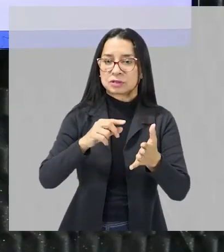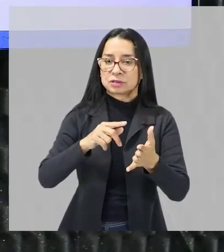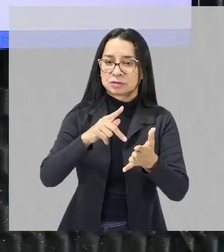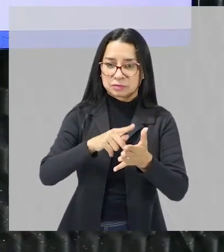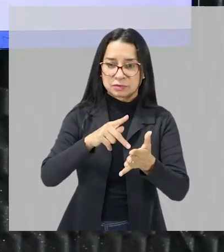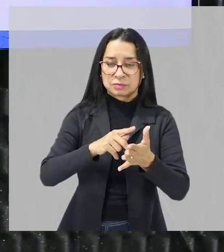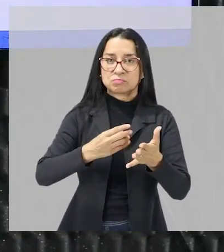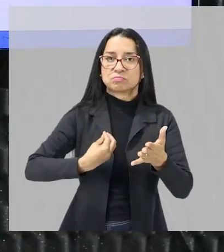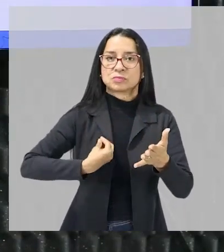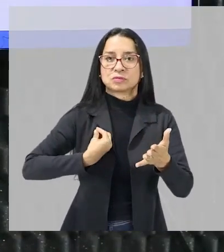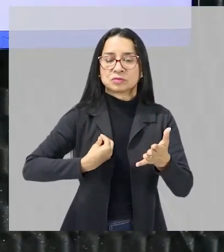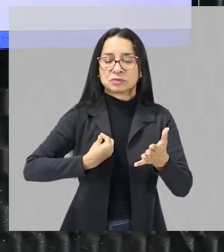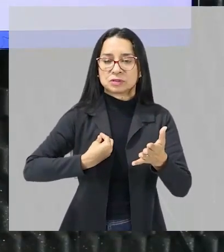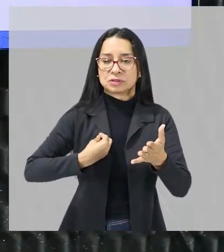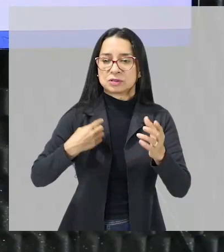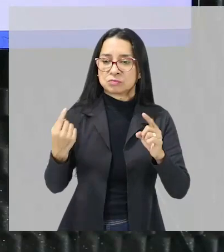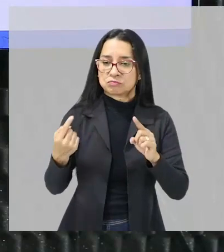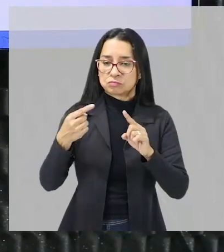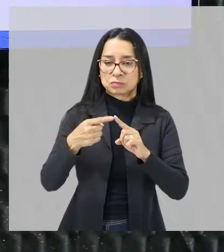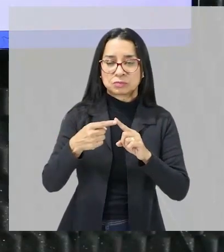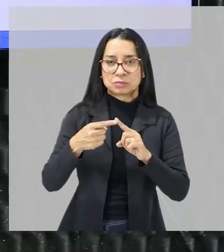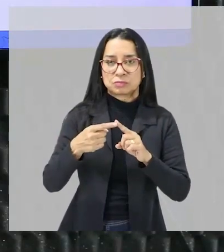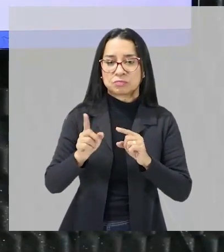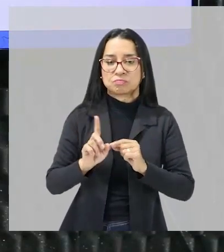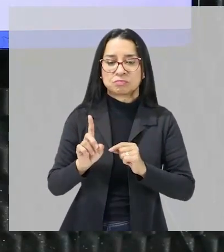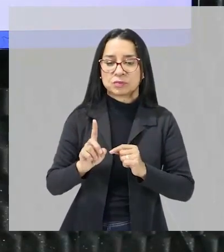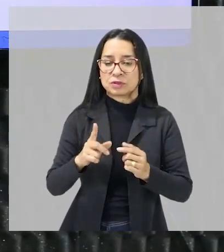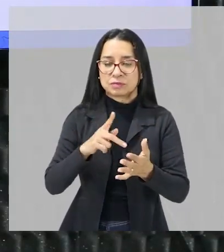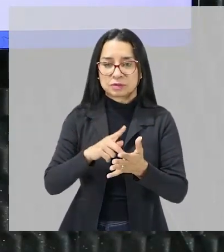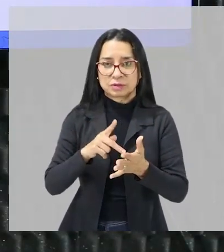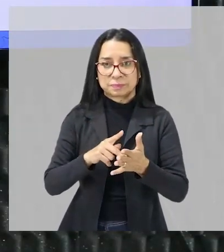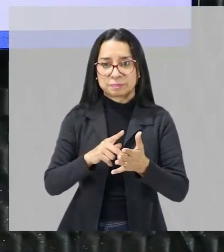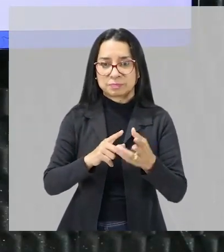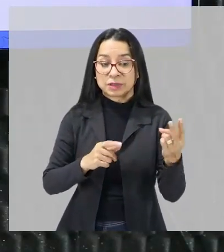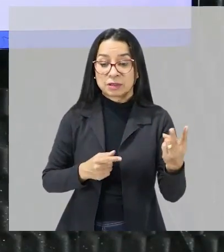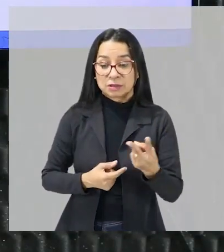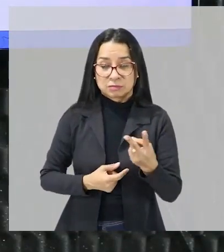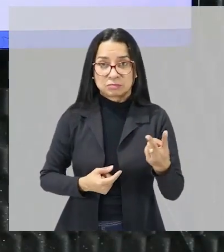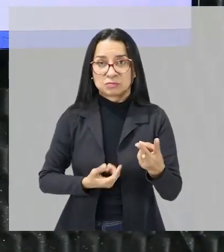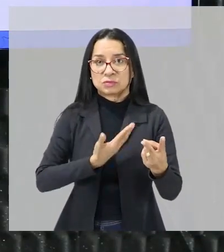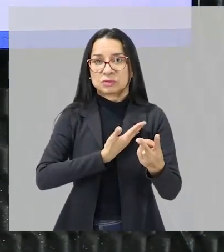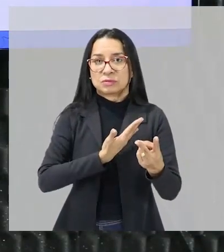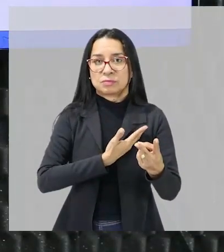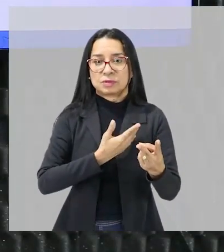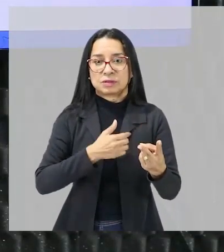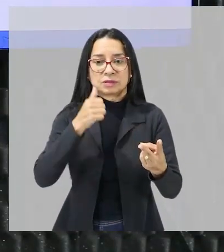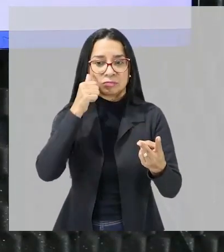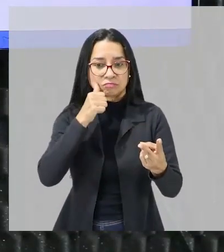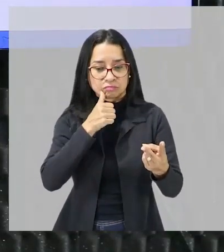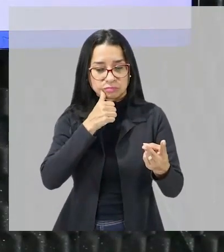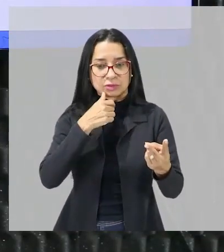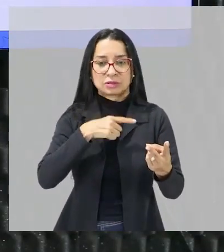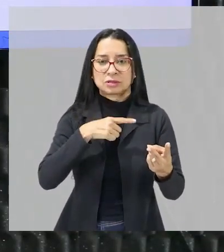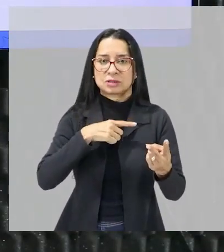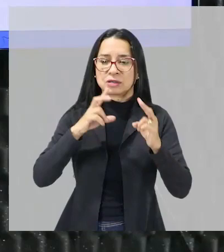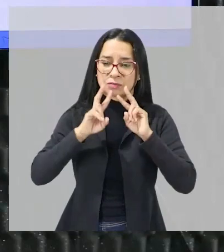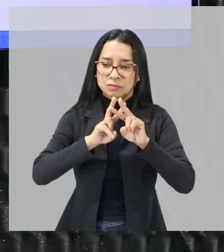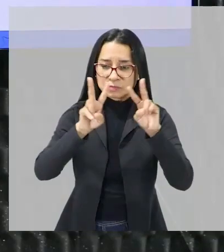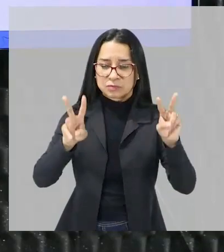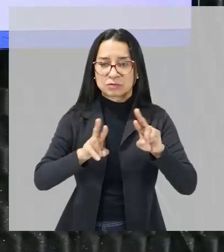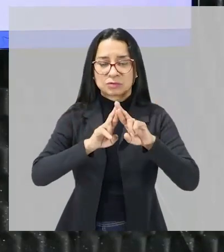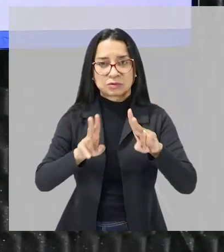maneira objetiva. E não é verdade. Tanto que as duas amigas têm visões diferentes sobre a mesma realidade. Então a letra